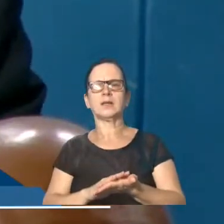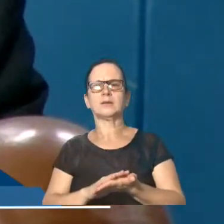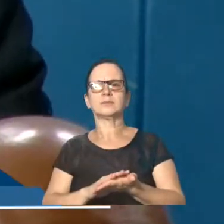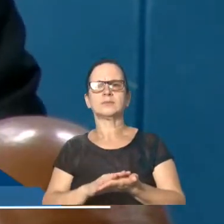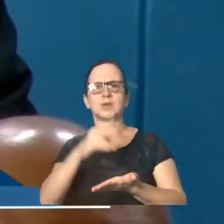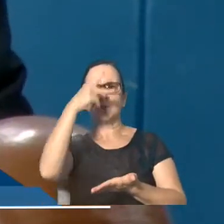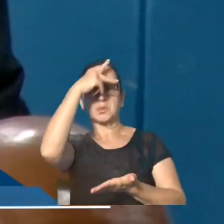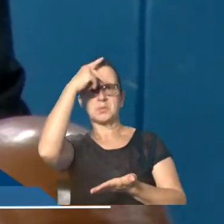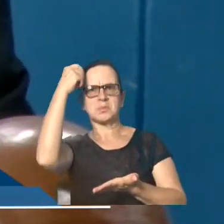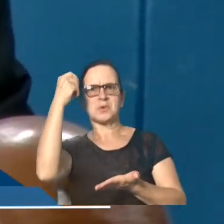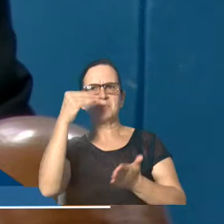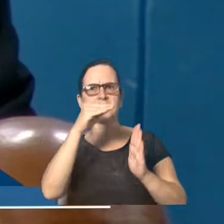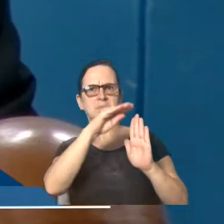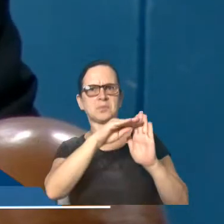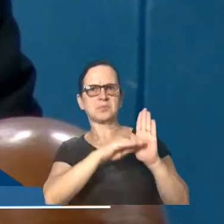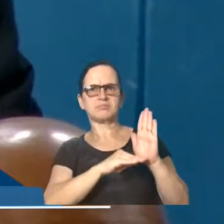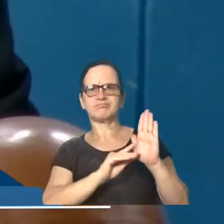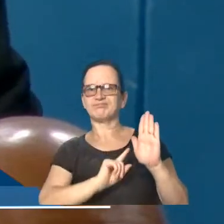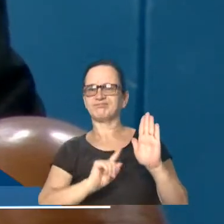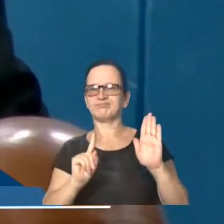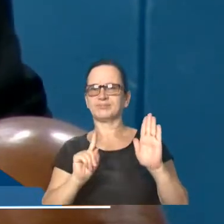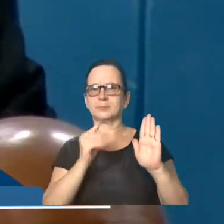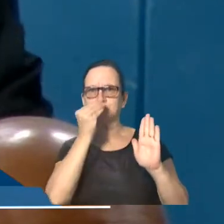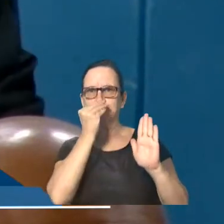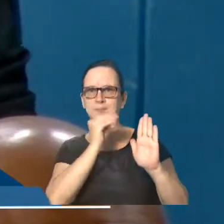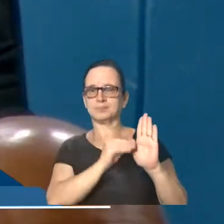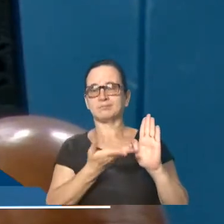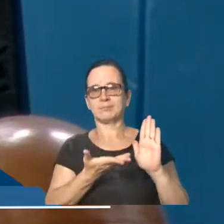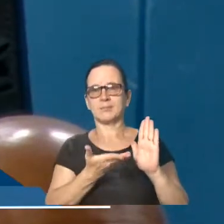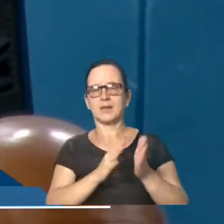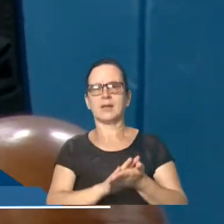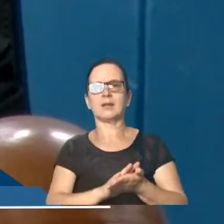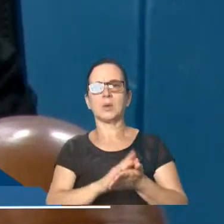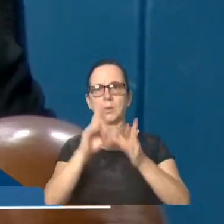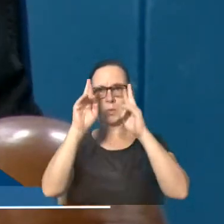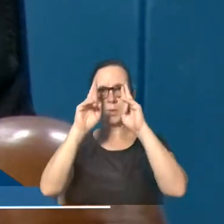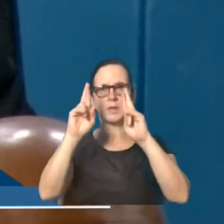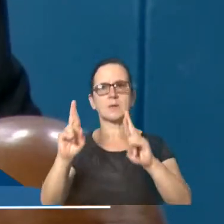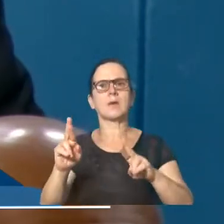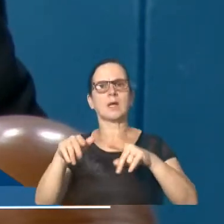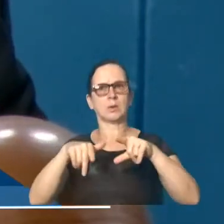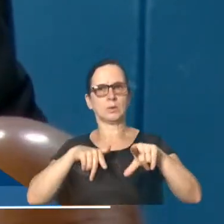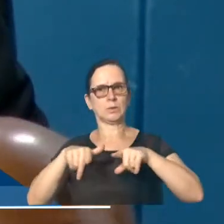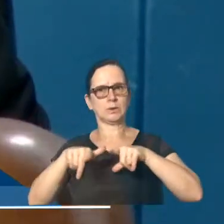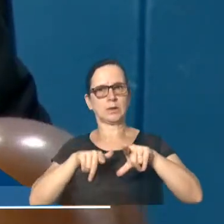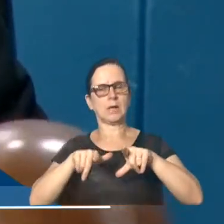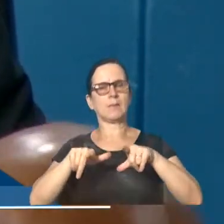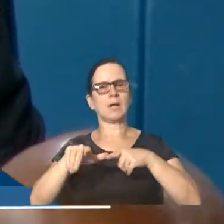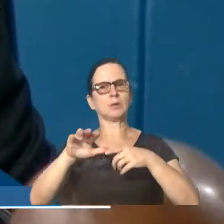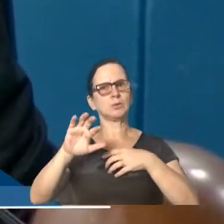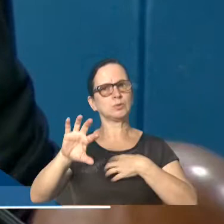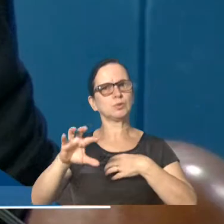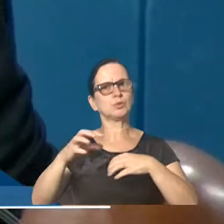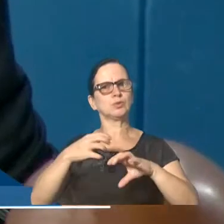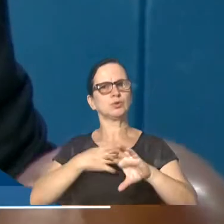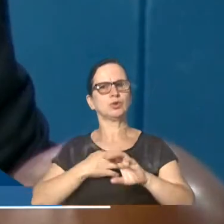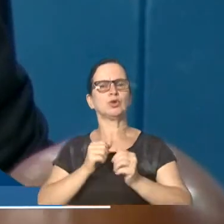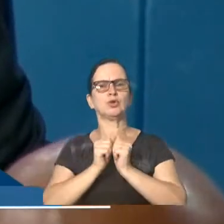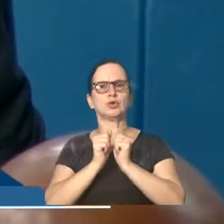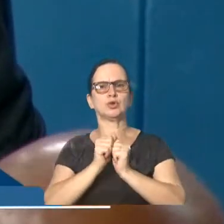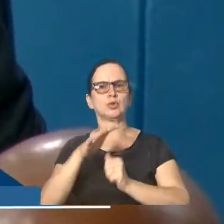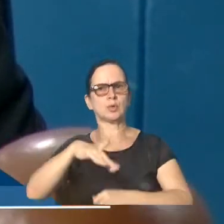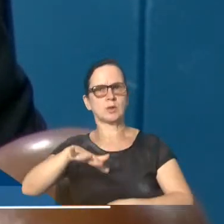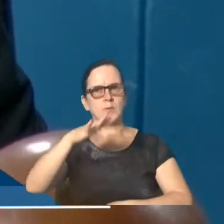dele, eu acho meio difícil ele cumprir a nossa. Porém, em respeito a Vossa Excelência e o trabalho e a empatia para com os moradores, estarei